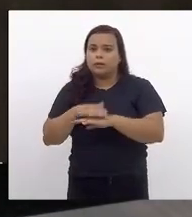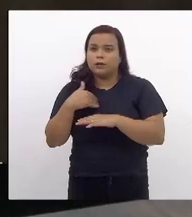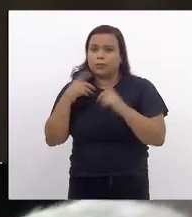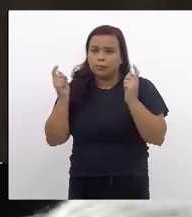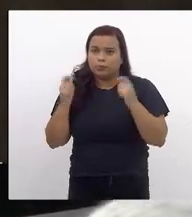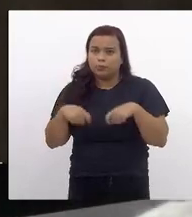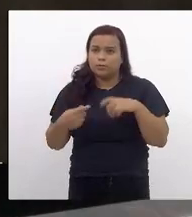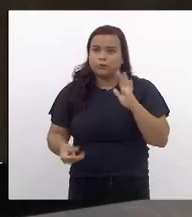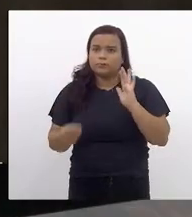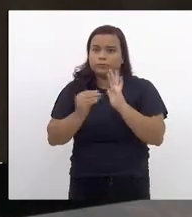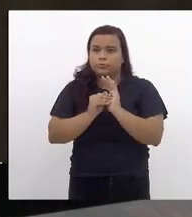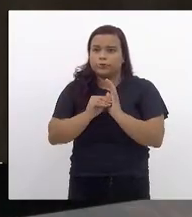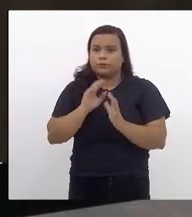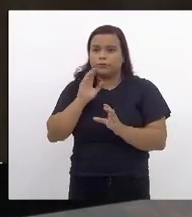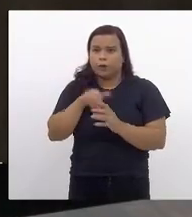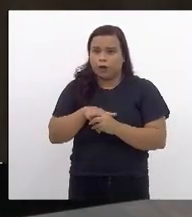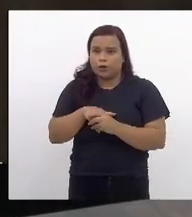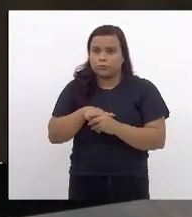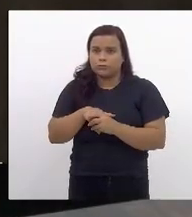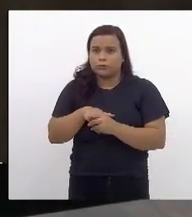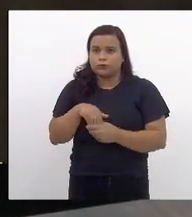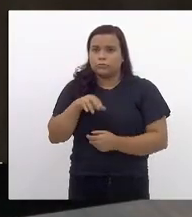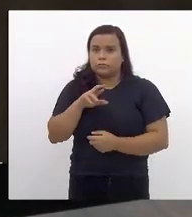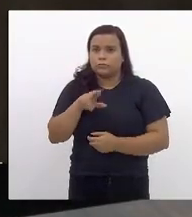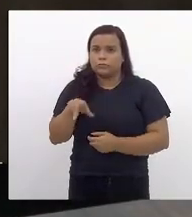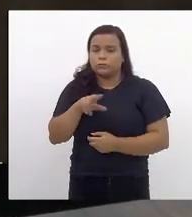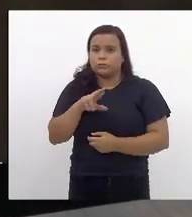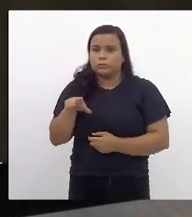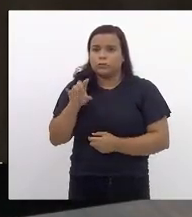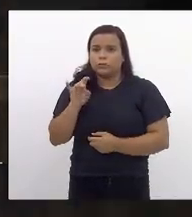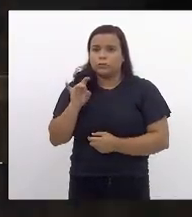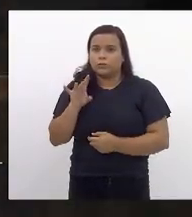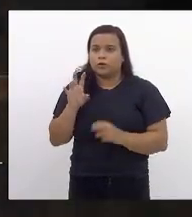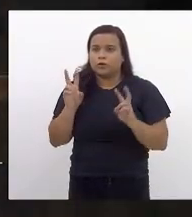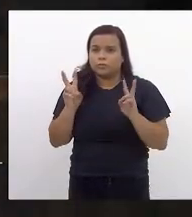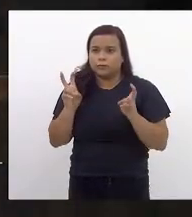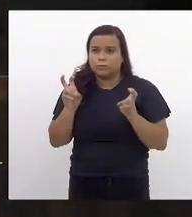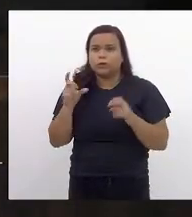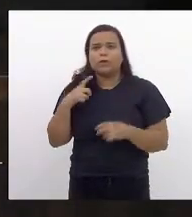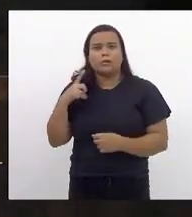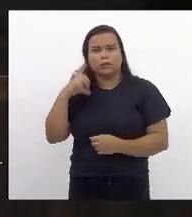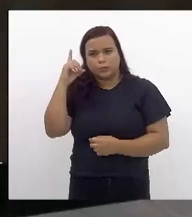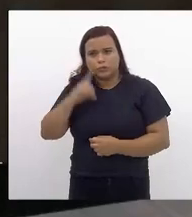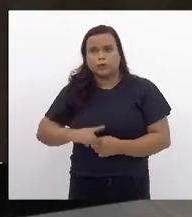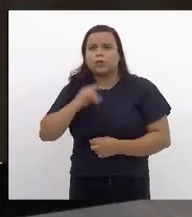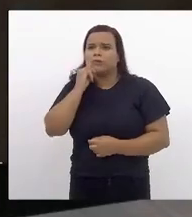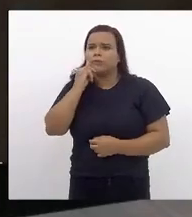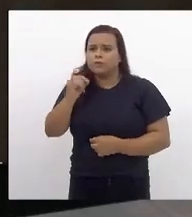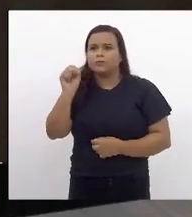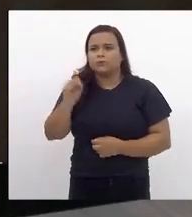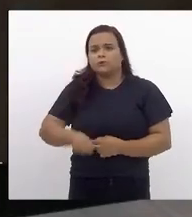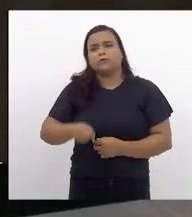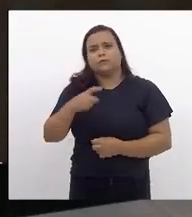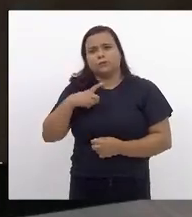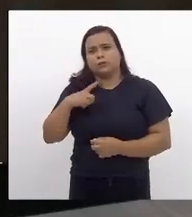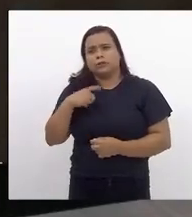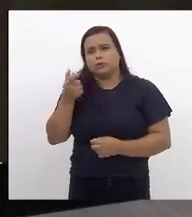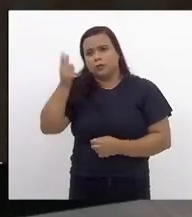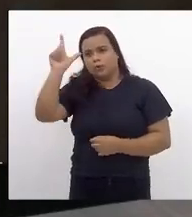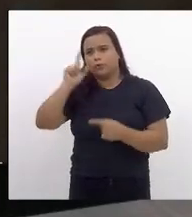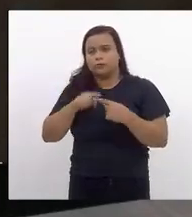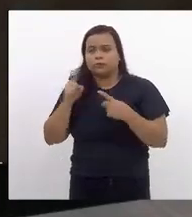o voto não somente em Por relação. Favor. Vossa Excelência tem todo o direito de declarar. Também logo os dois votos